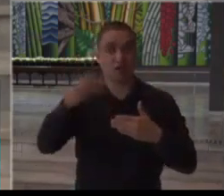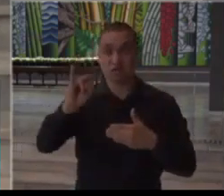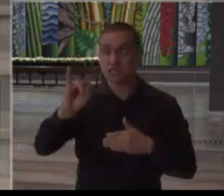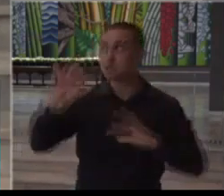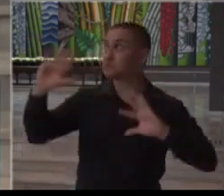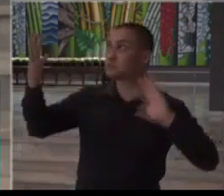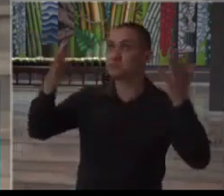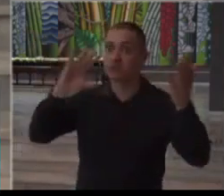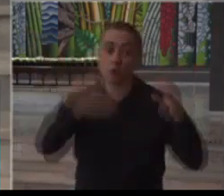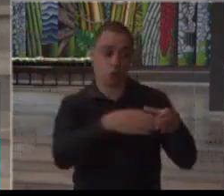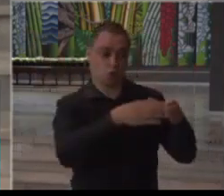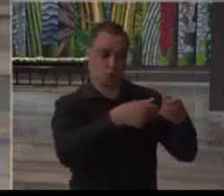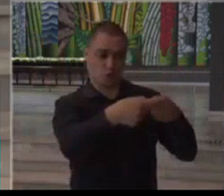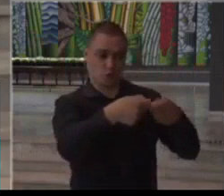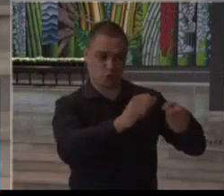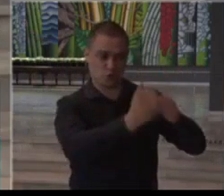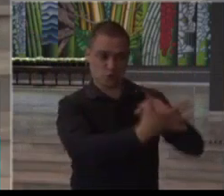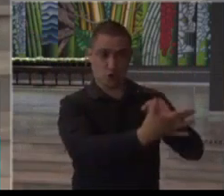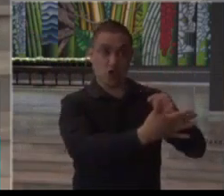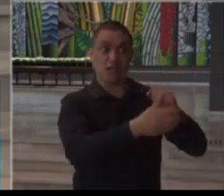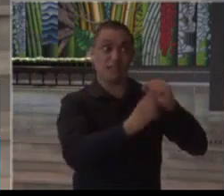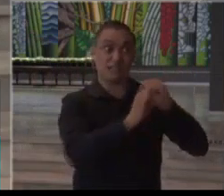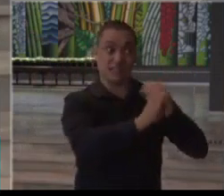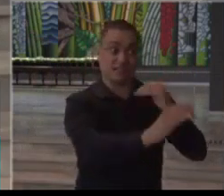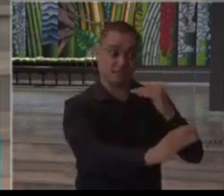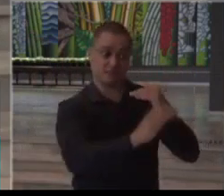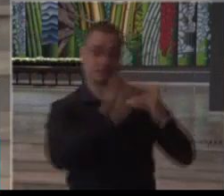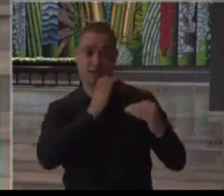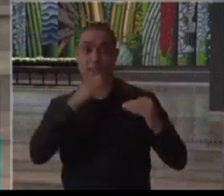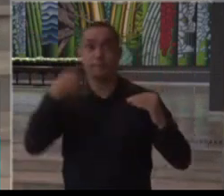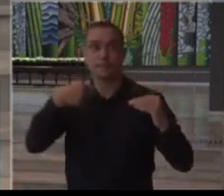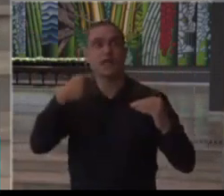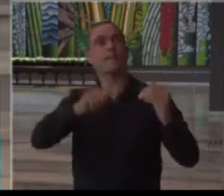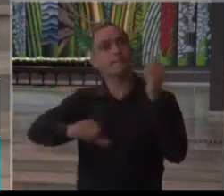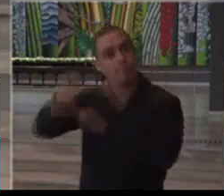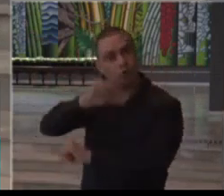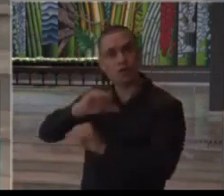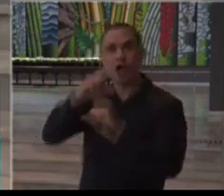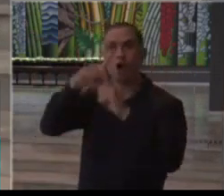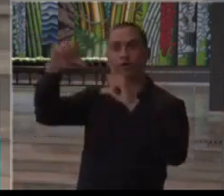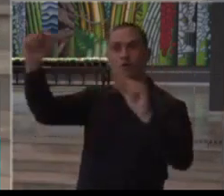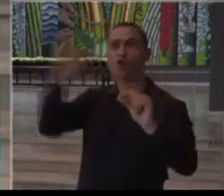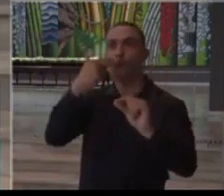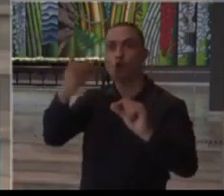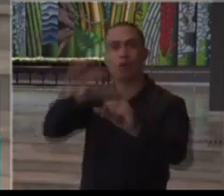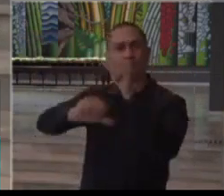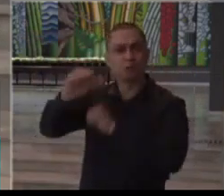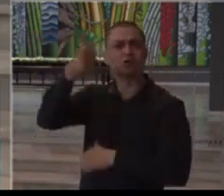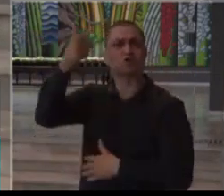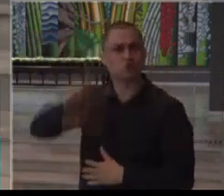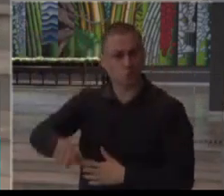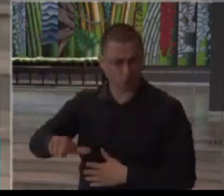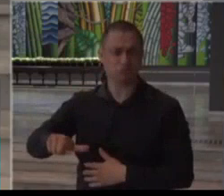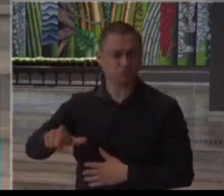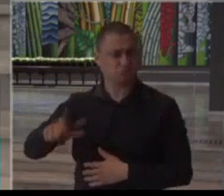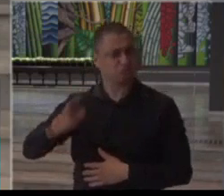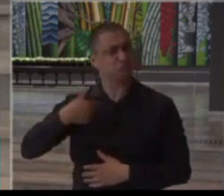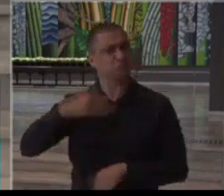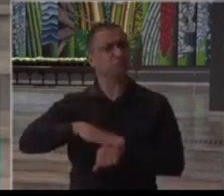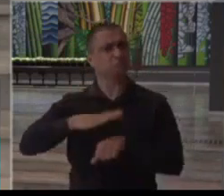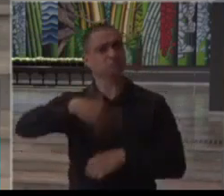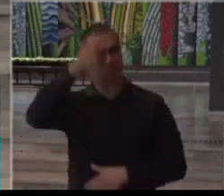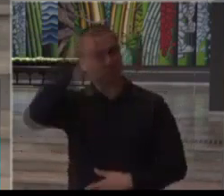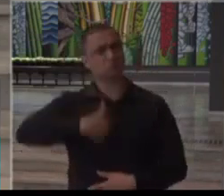diante de recomendações do Centro de Contingência do Covid-19, a fazer novas reclassificações do Plano São Paulo,